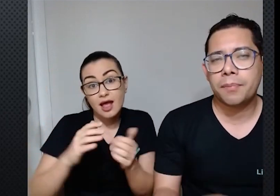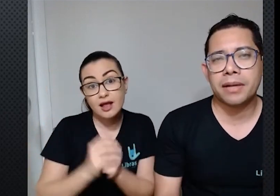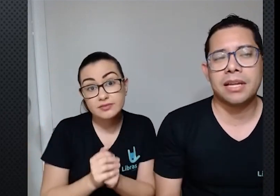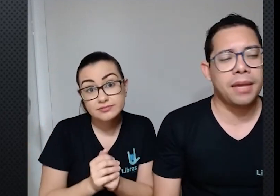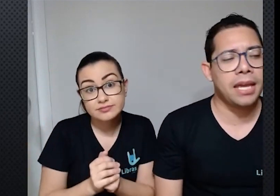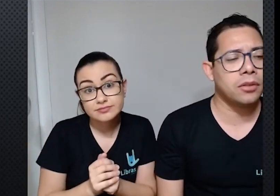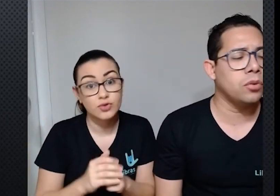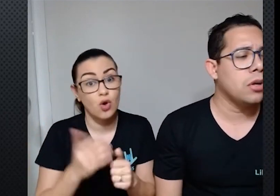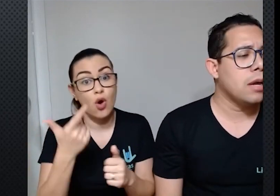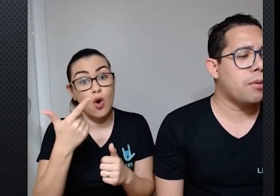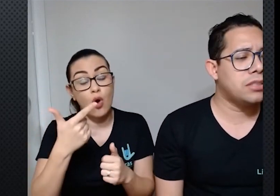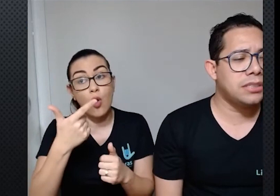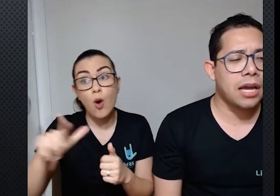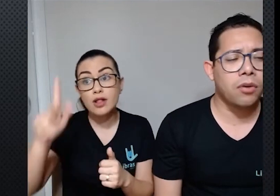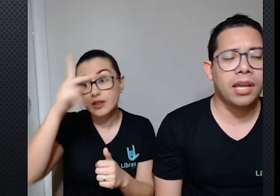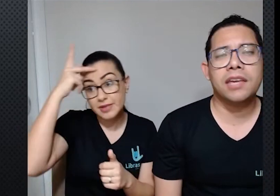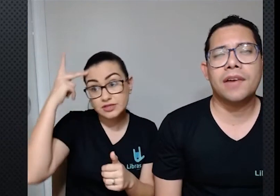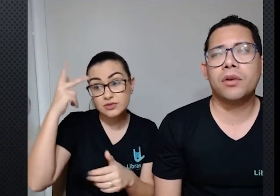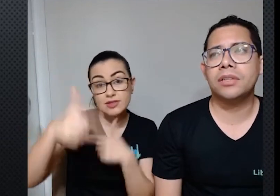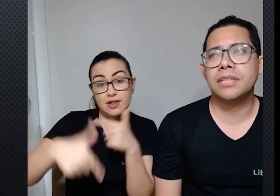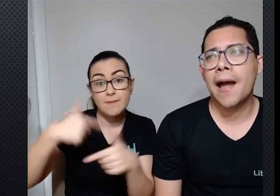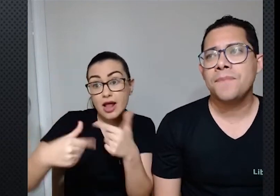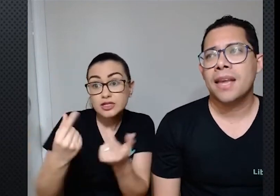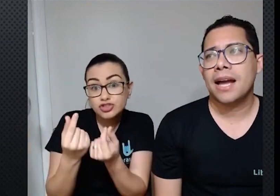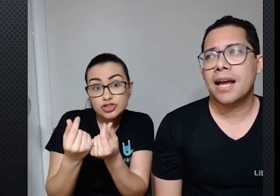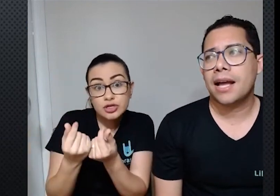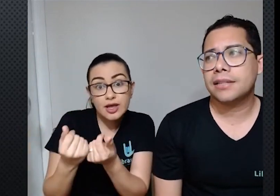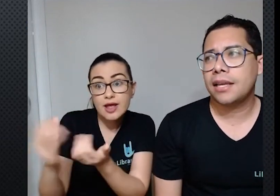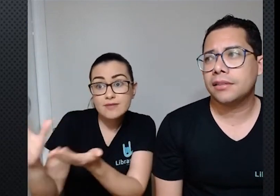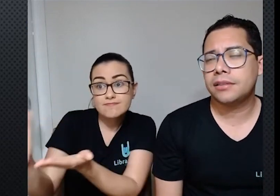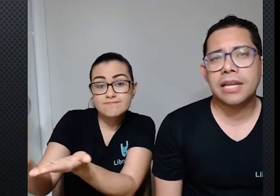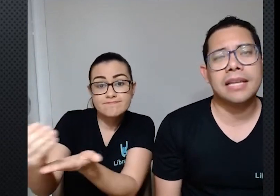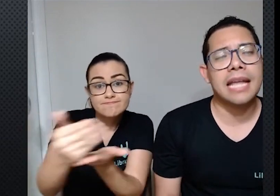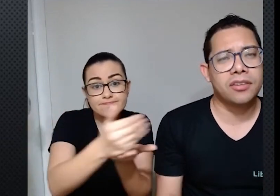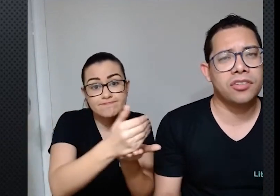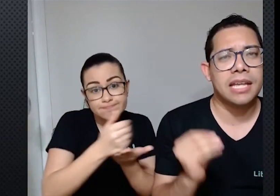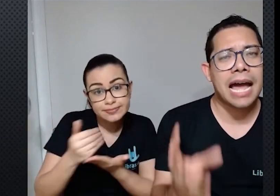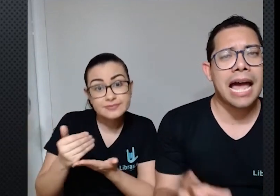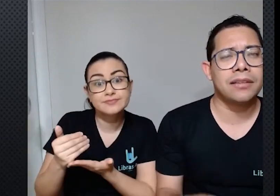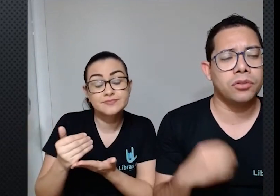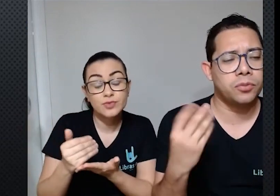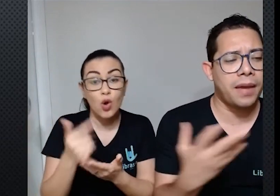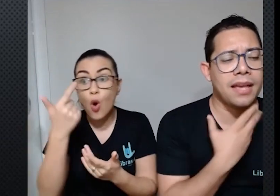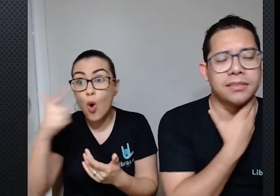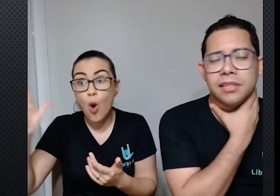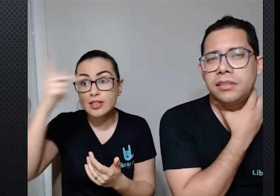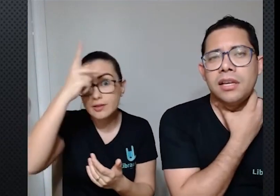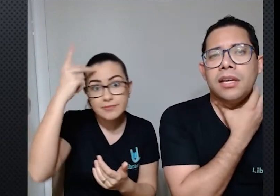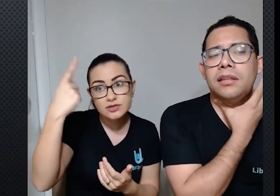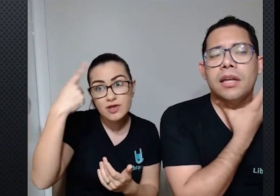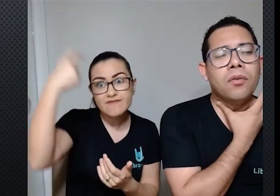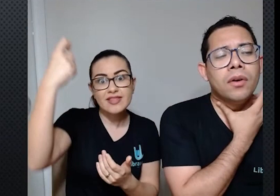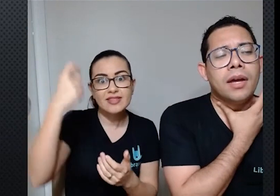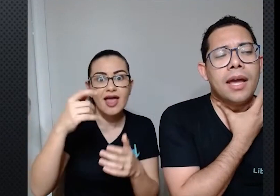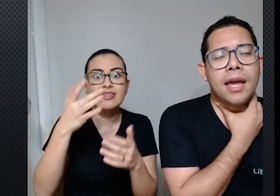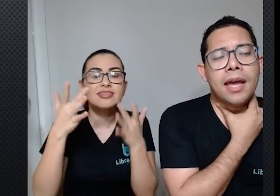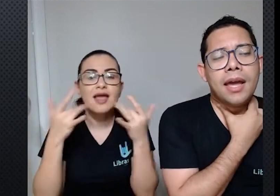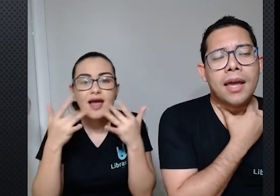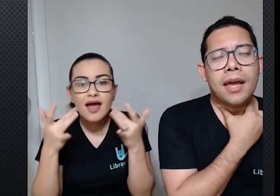ali do departamento, pode ser alguém que vai cuidar da questão da ideias de teatros, peças.